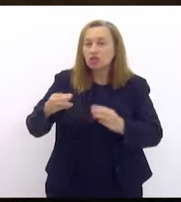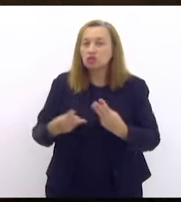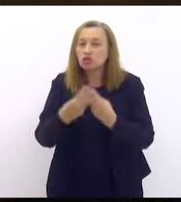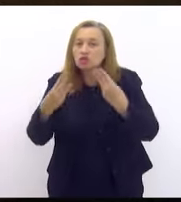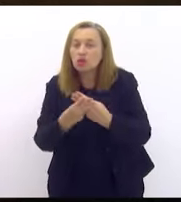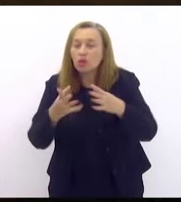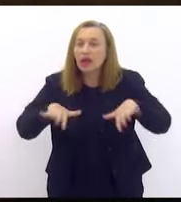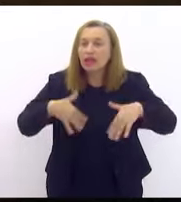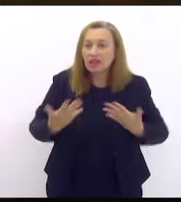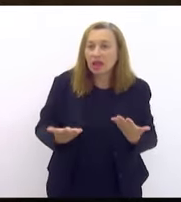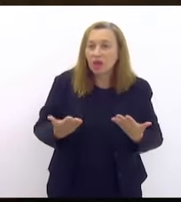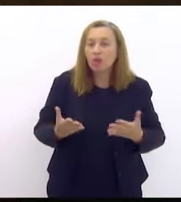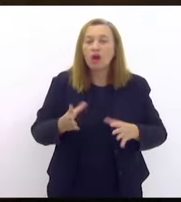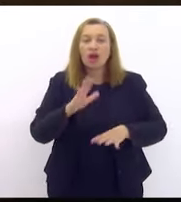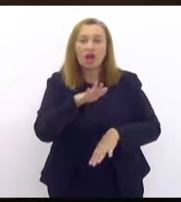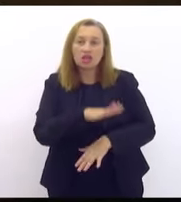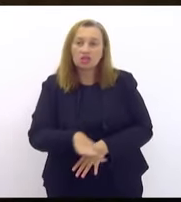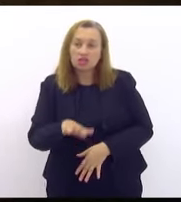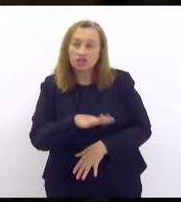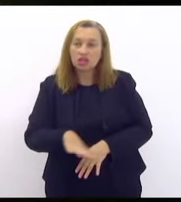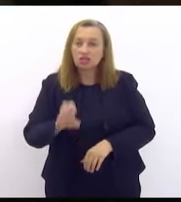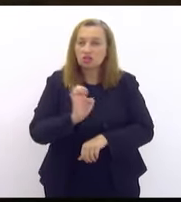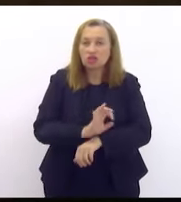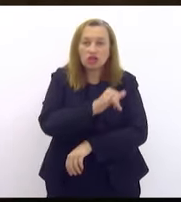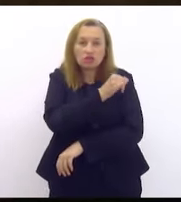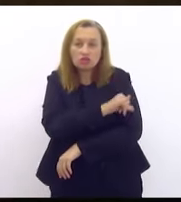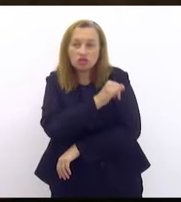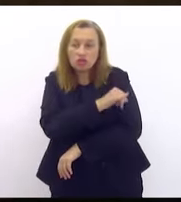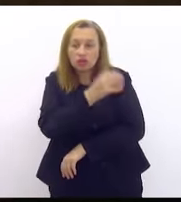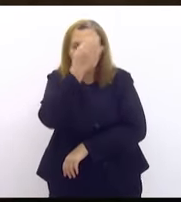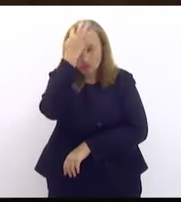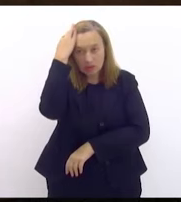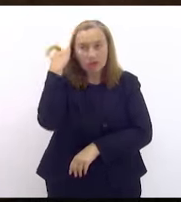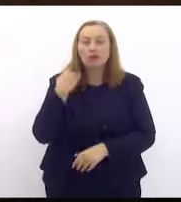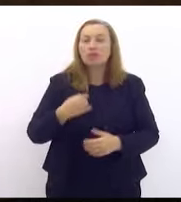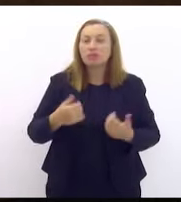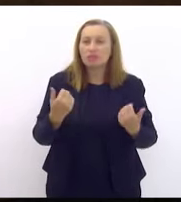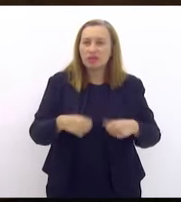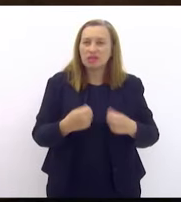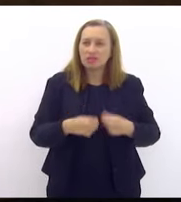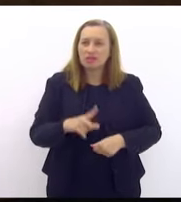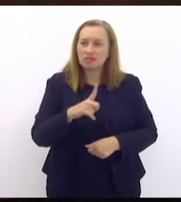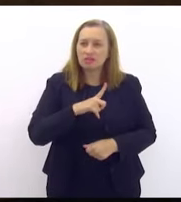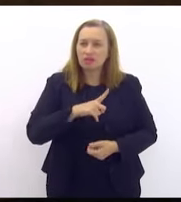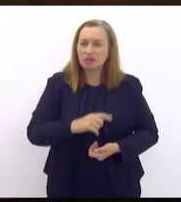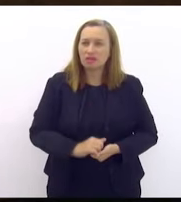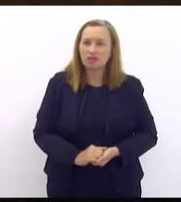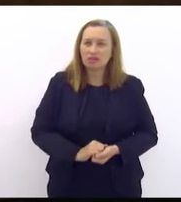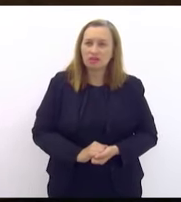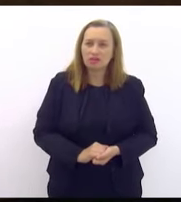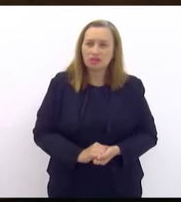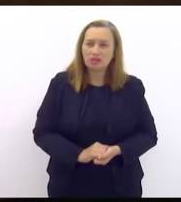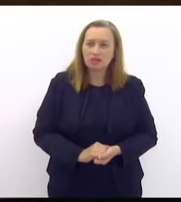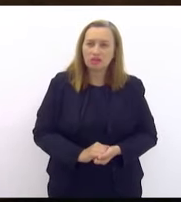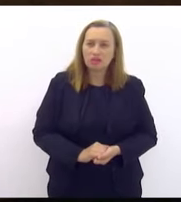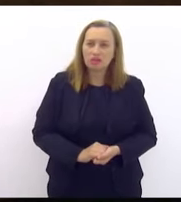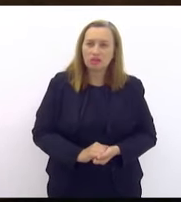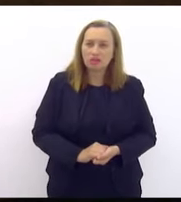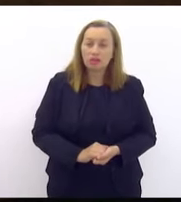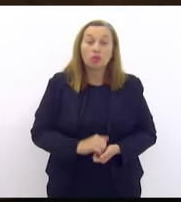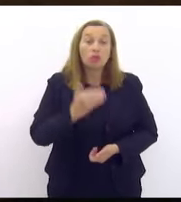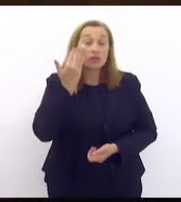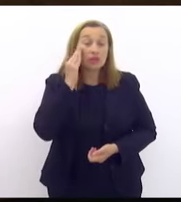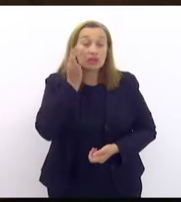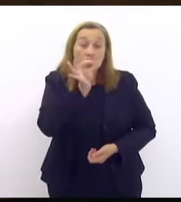Então, as crianças do Estado do Rio de Janeiro têm que ter a impressão